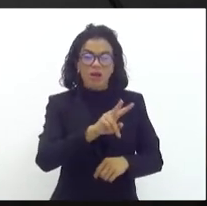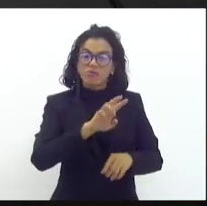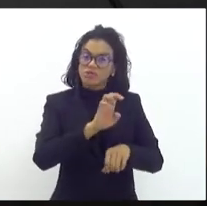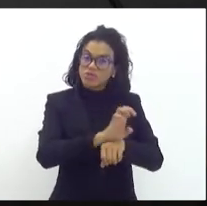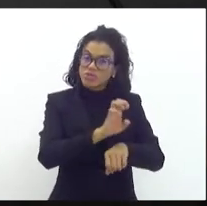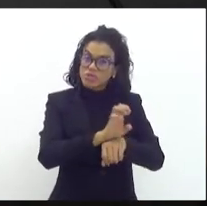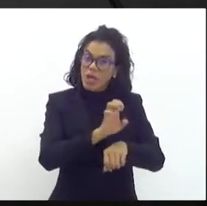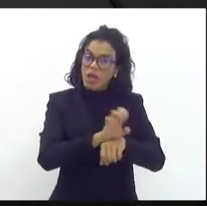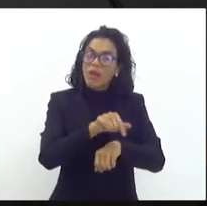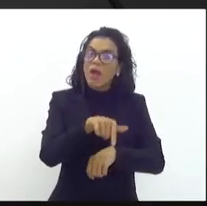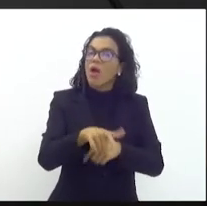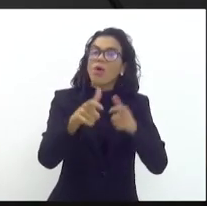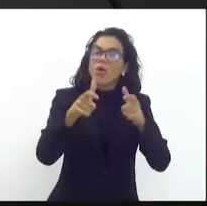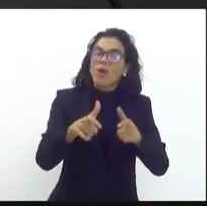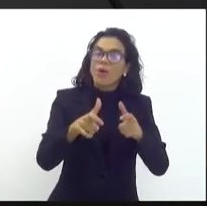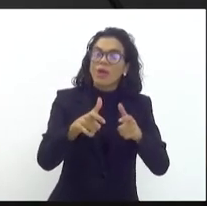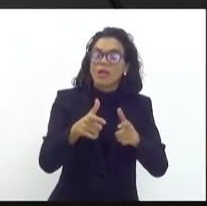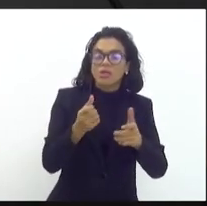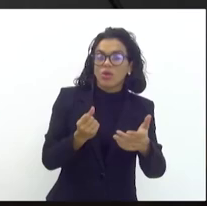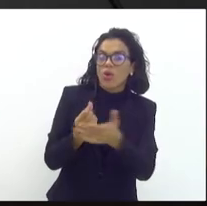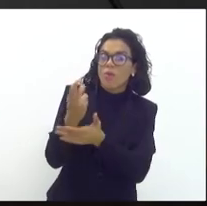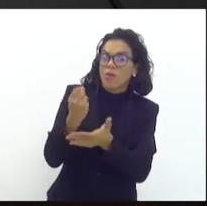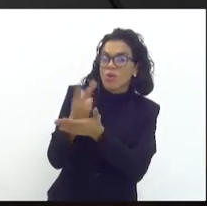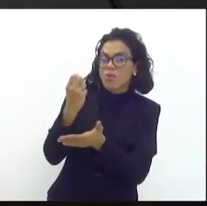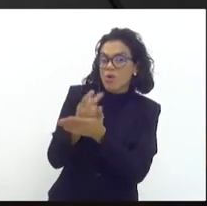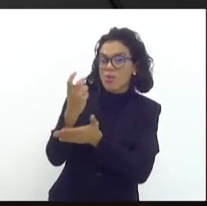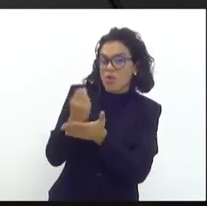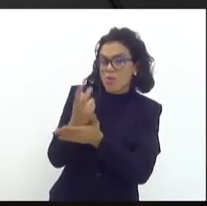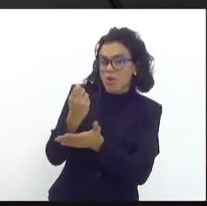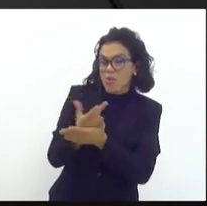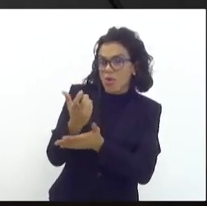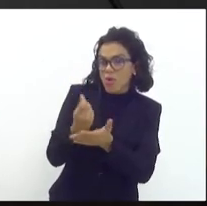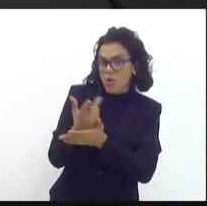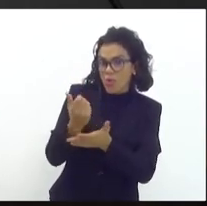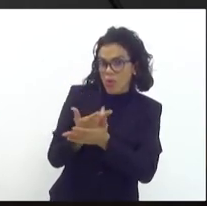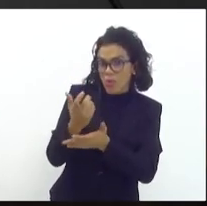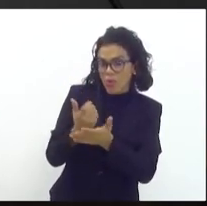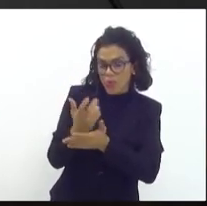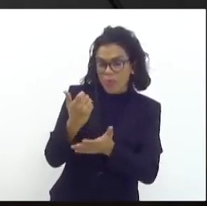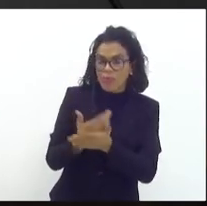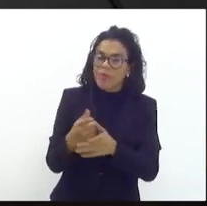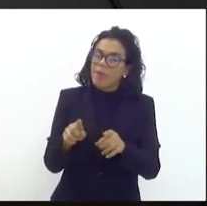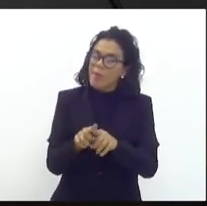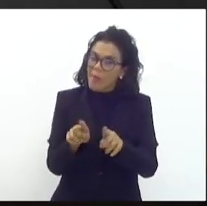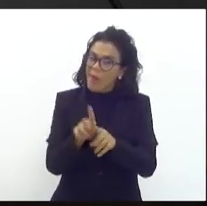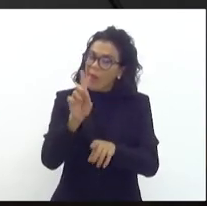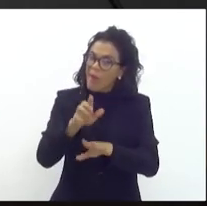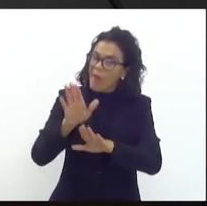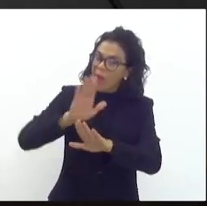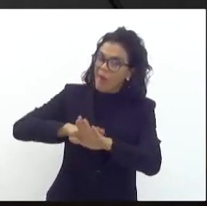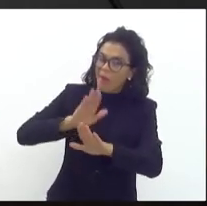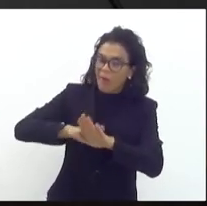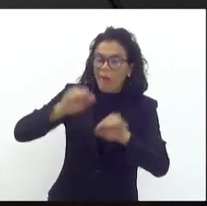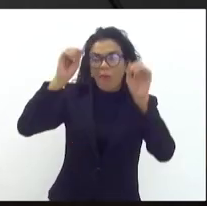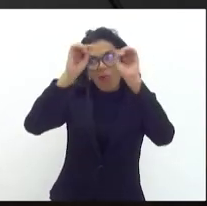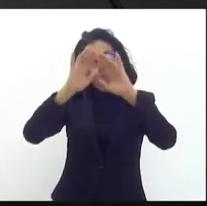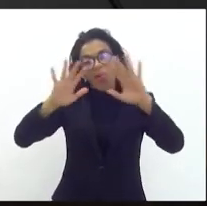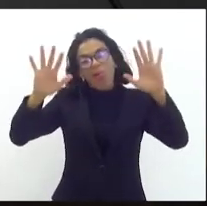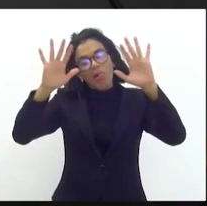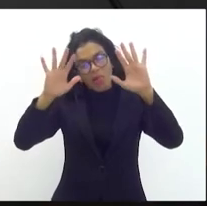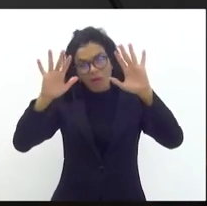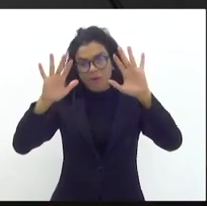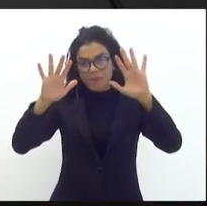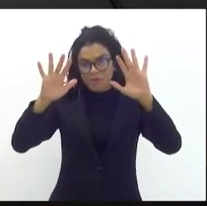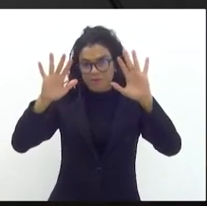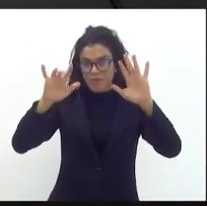é um estado de consumo então nós estamos também a ilusão dizer não existe na verdade né